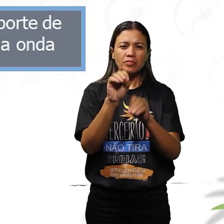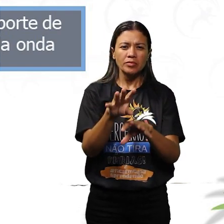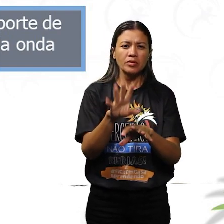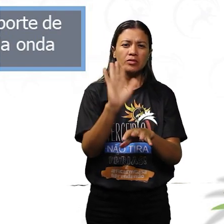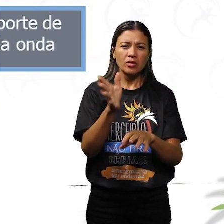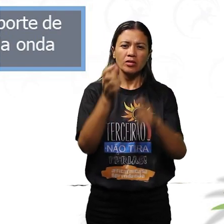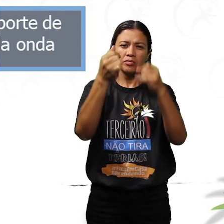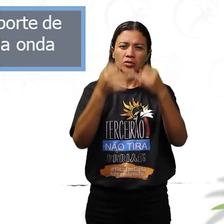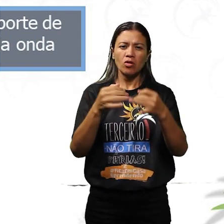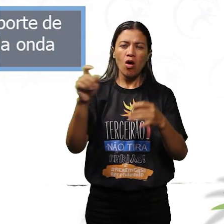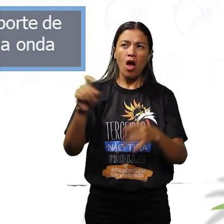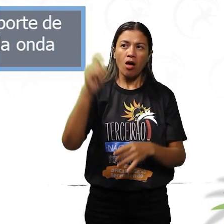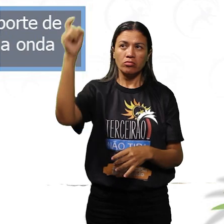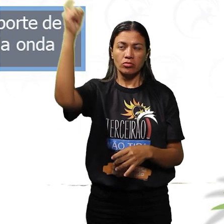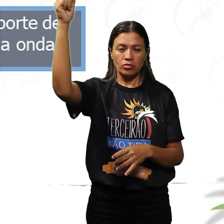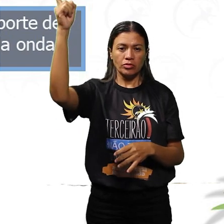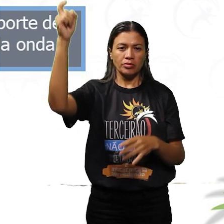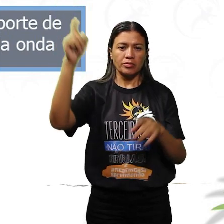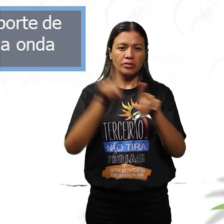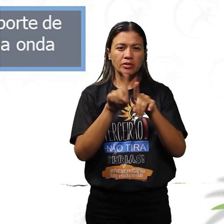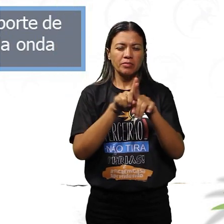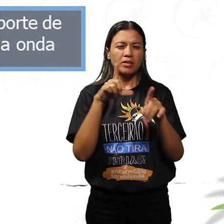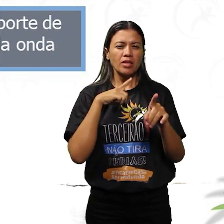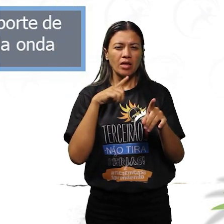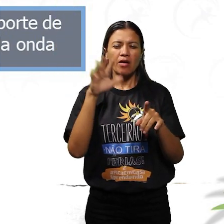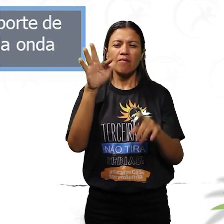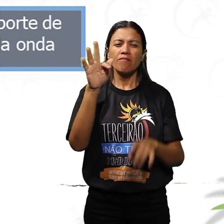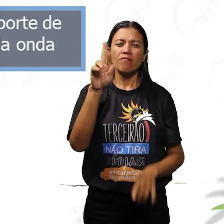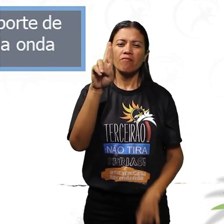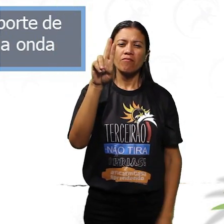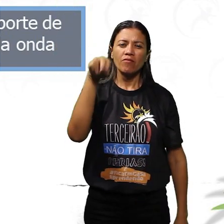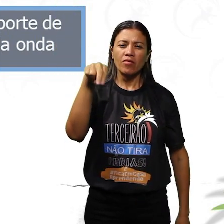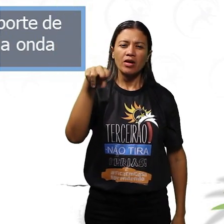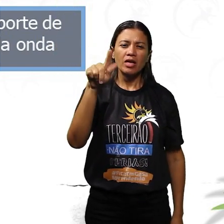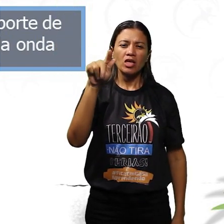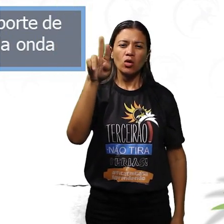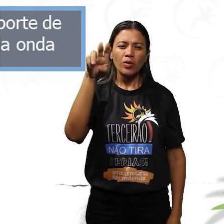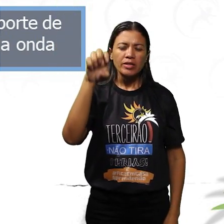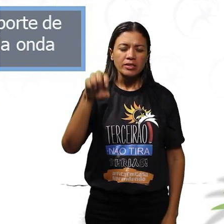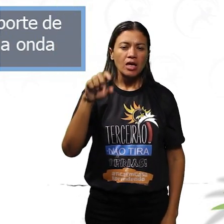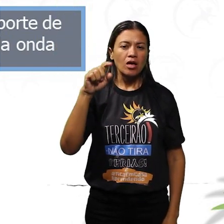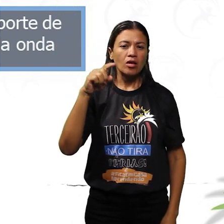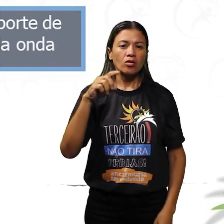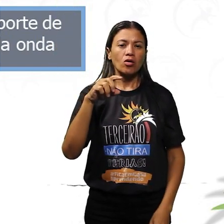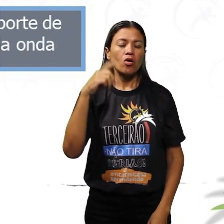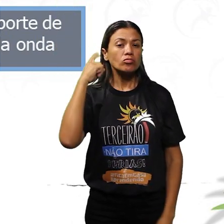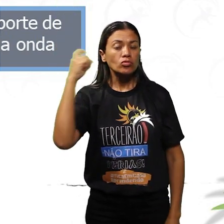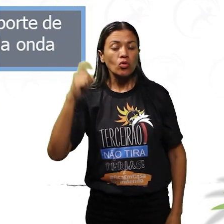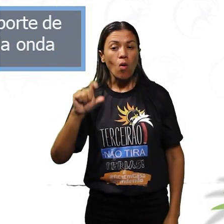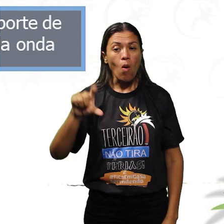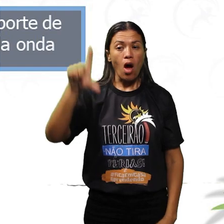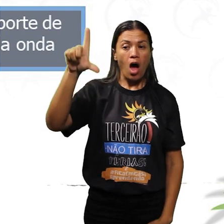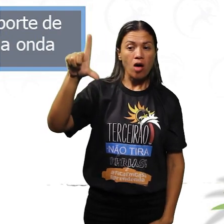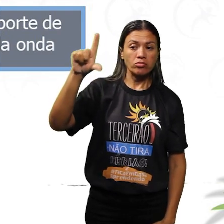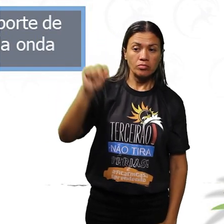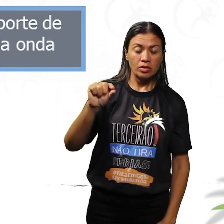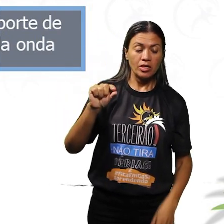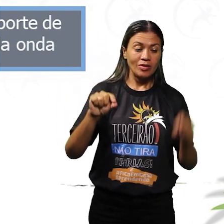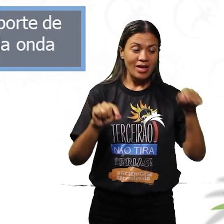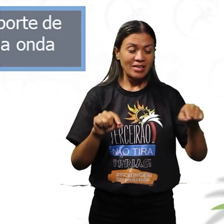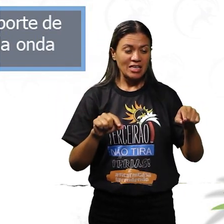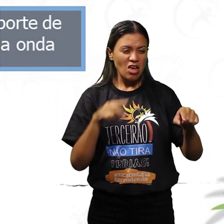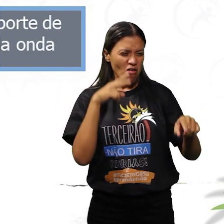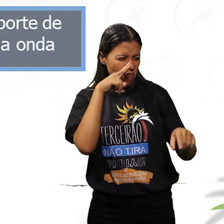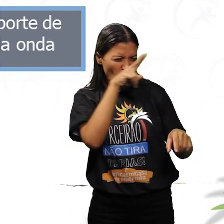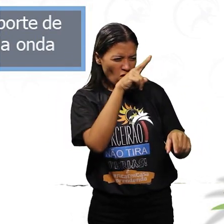quando a gente falou de altura. Quando eu relaciono com frequência, eu uso quais termos? Som alto, som baixo. Aqui eu vou usar som forte